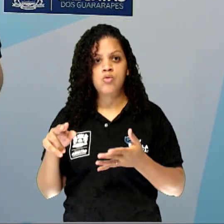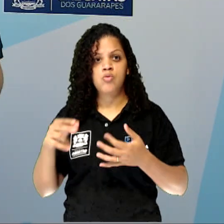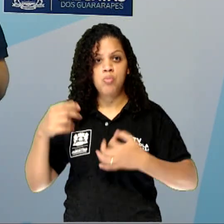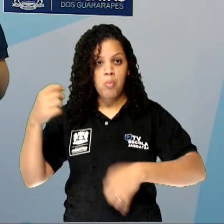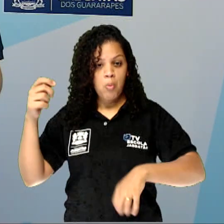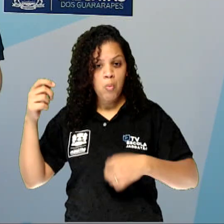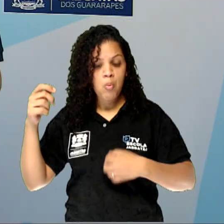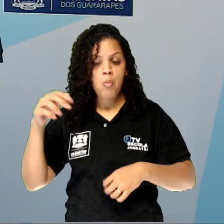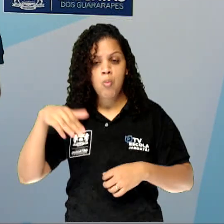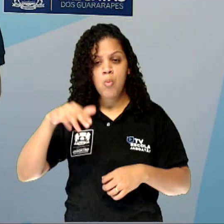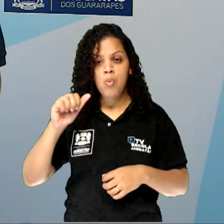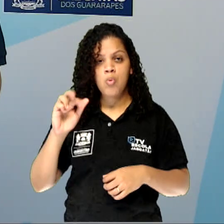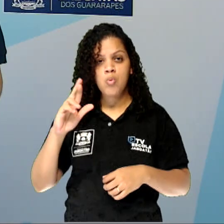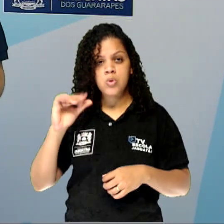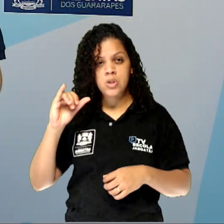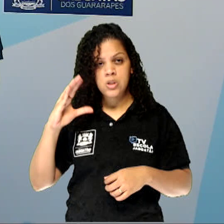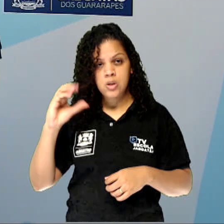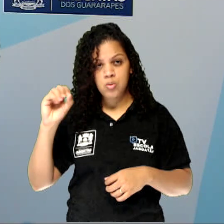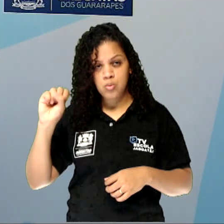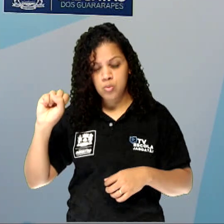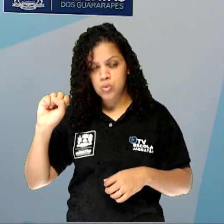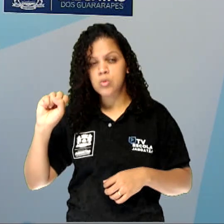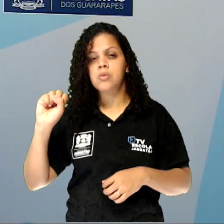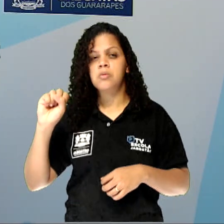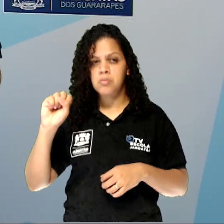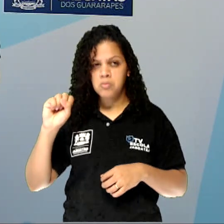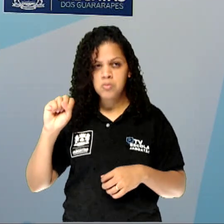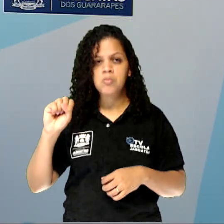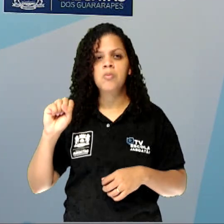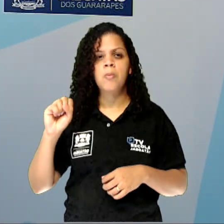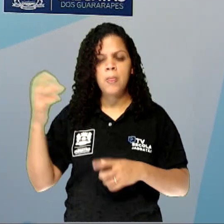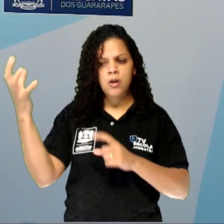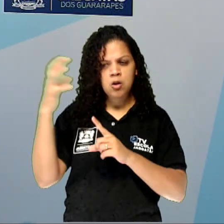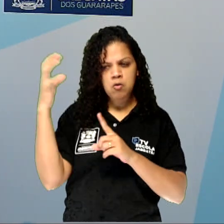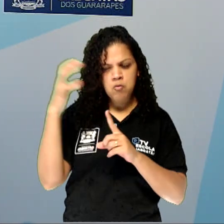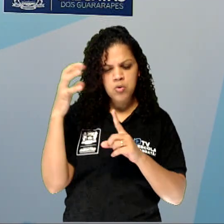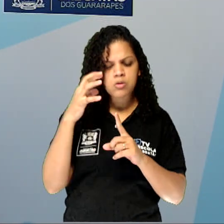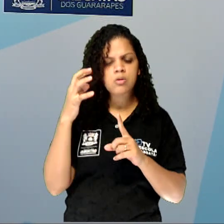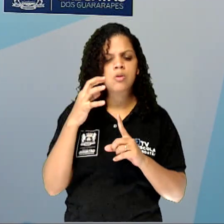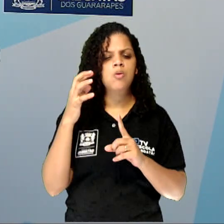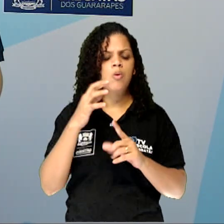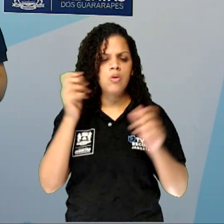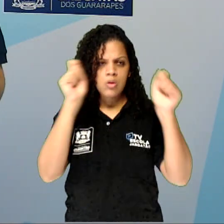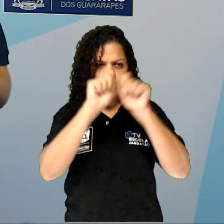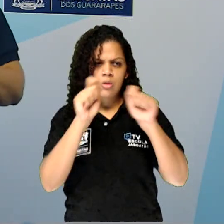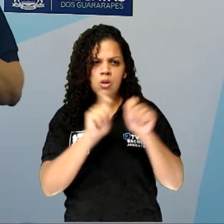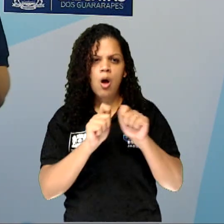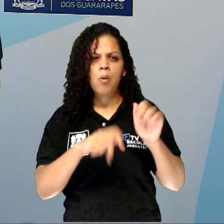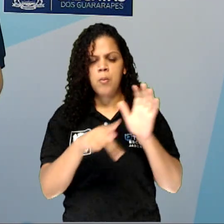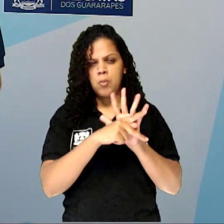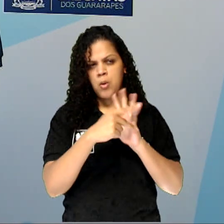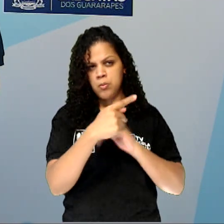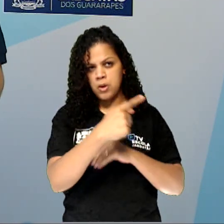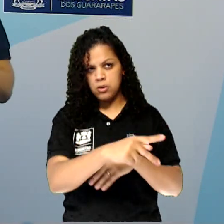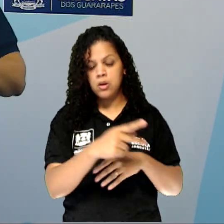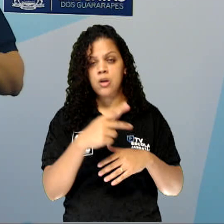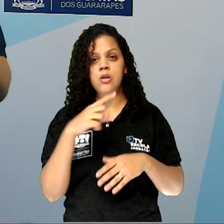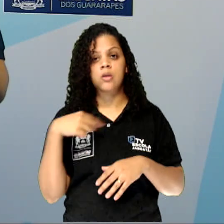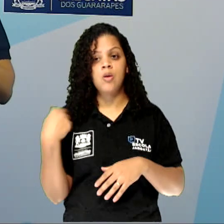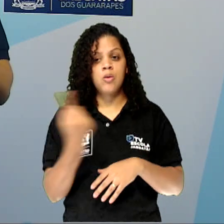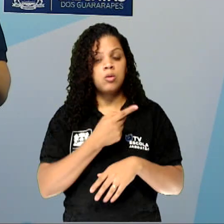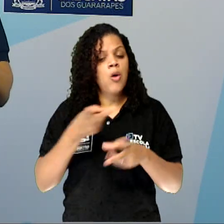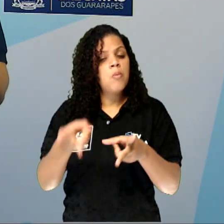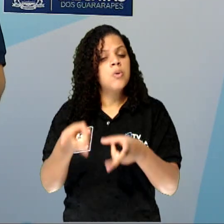esse contato com os músicos, né, acabou influenciando no que ele fez, né? Então, a gente percebe que